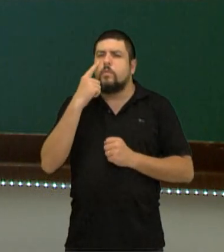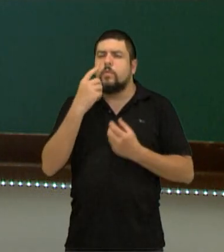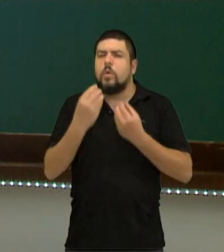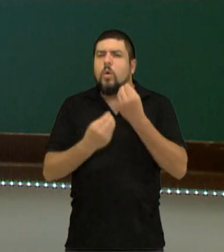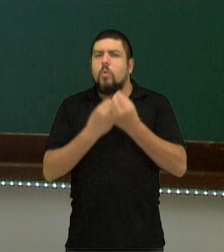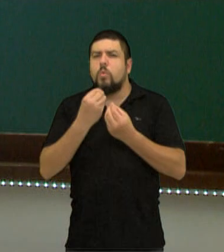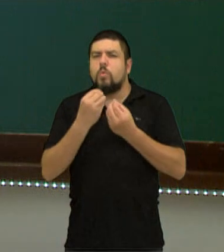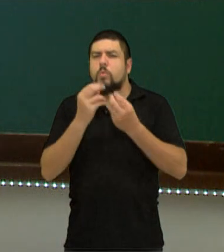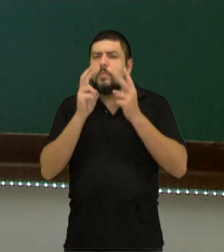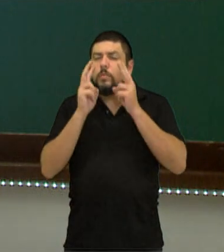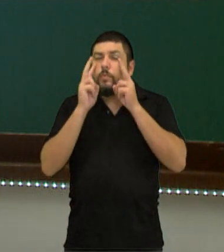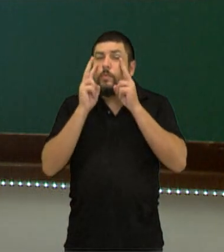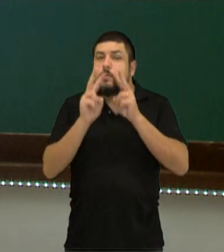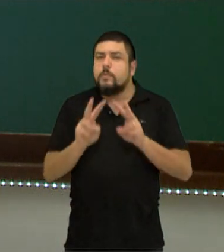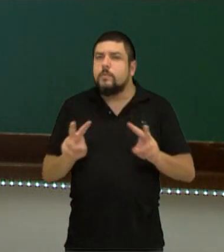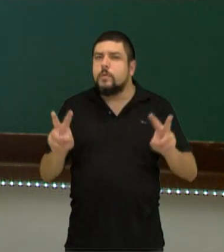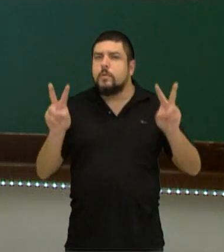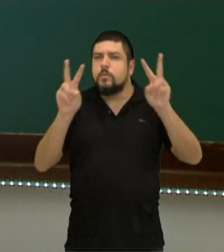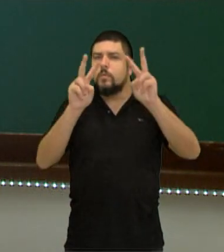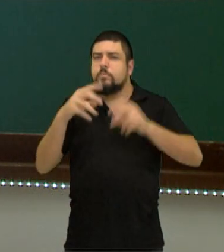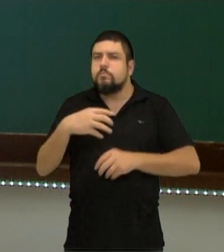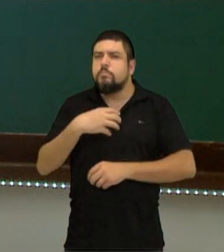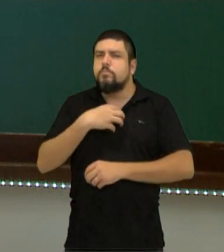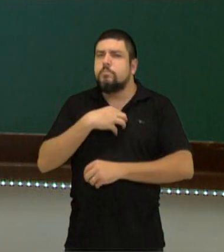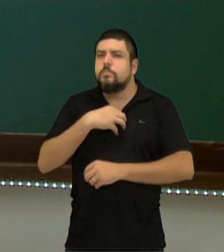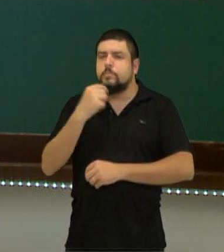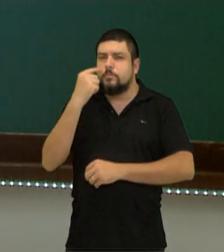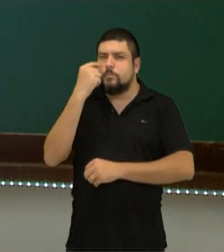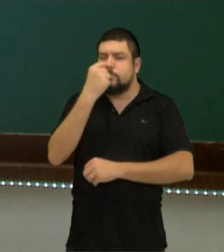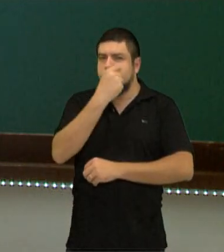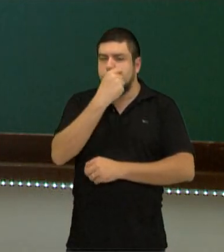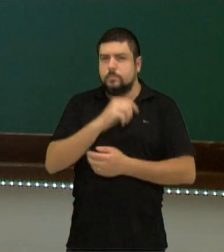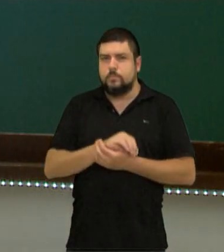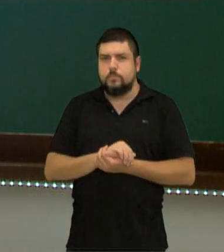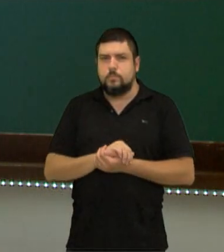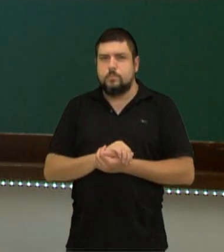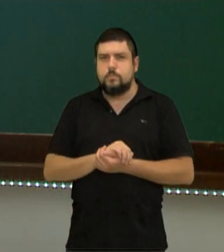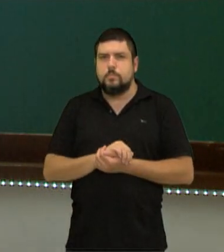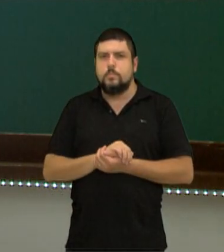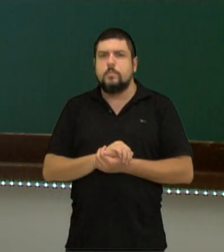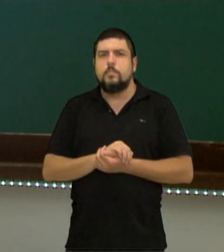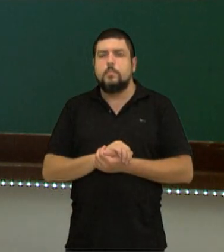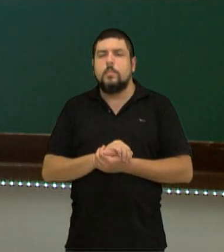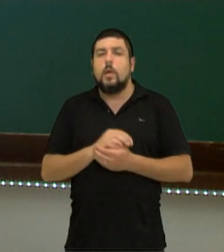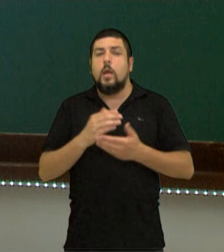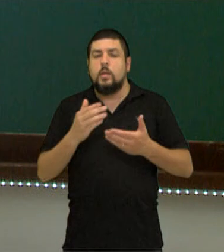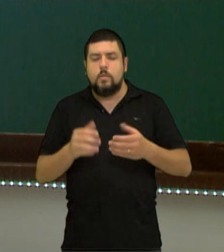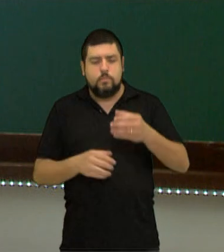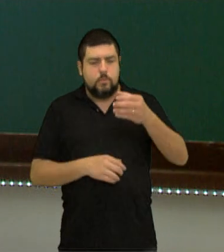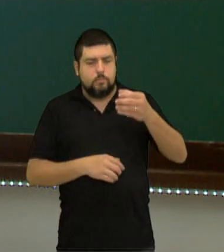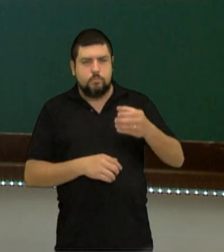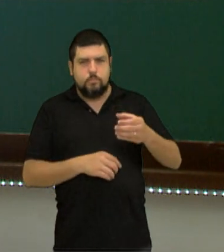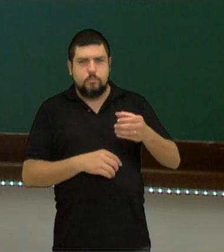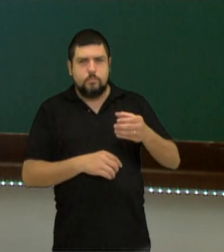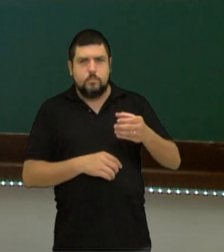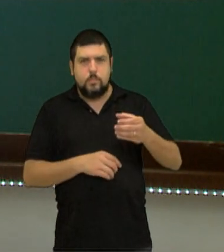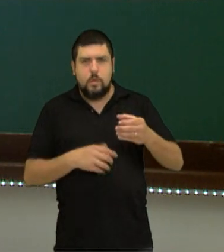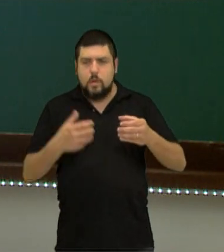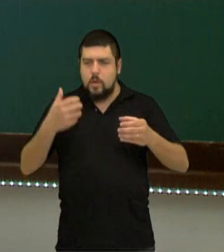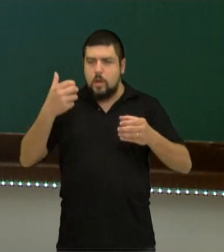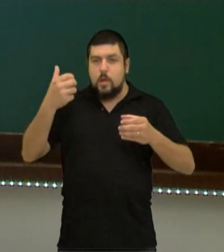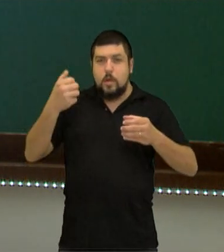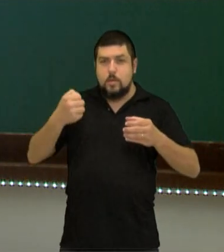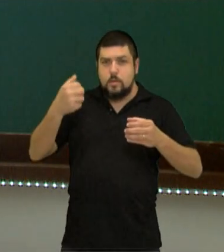visual nesta primeira atividade. Considerando uma mistura contendo leite, então imaginem agora na cabeça